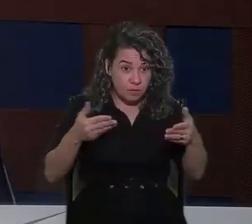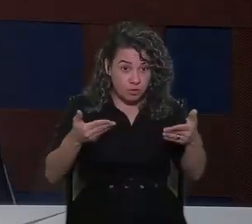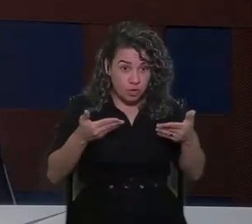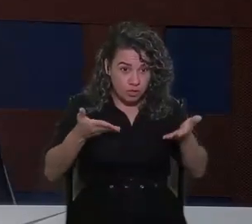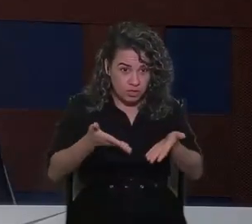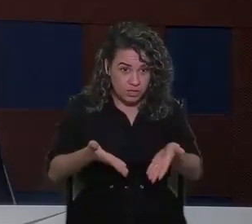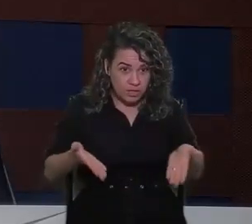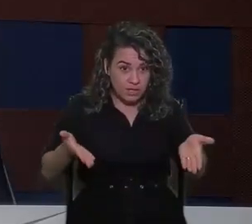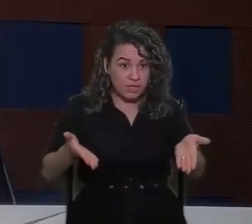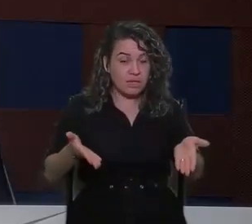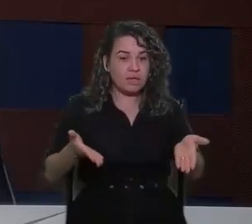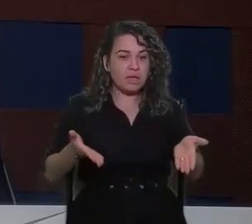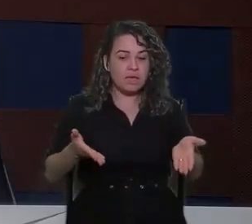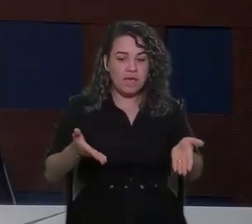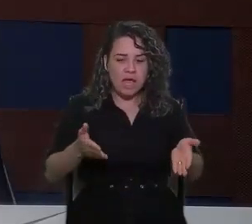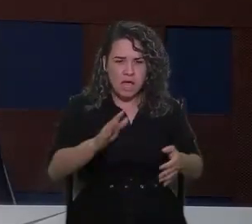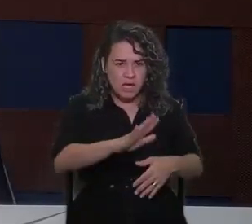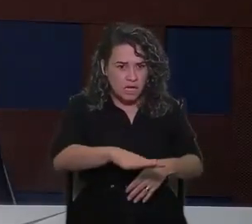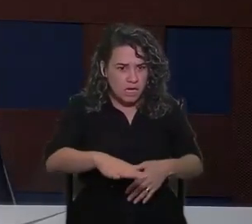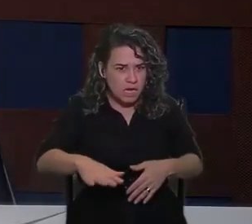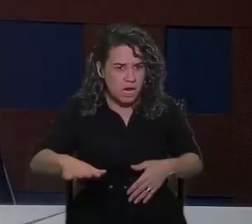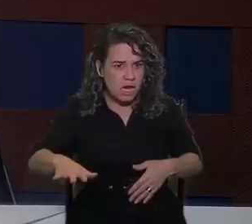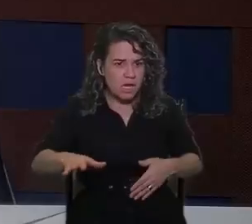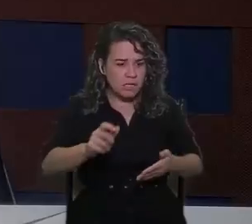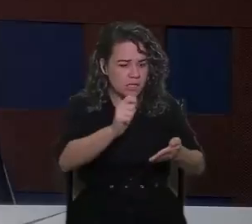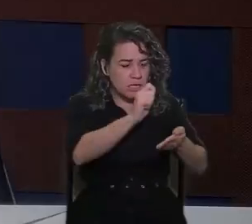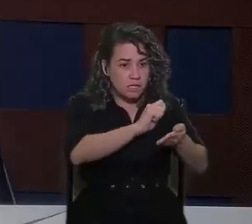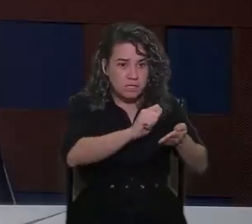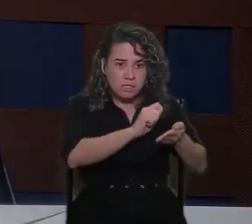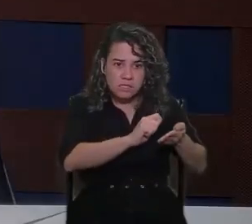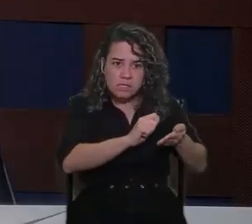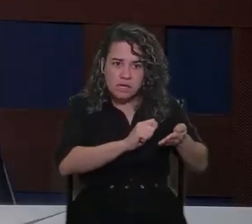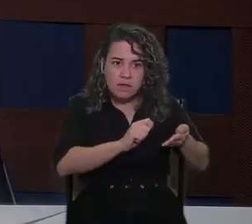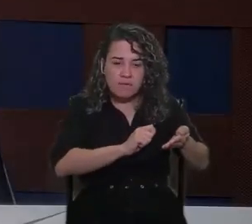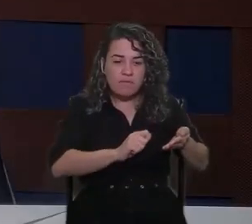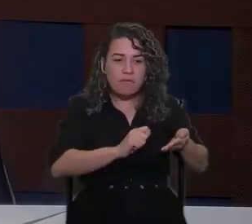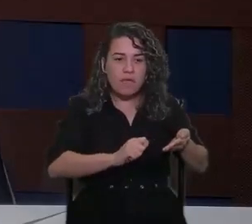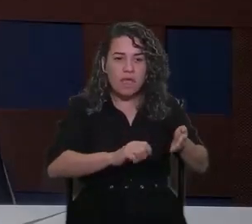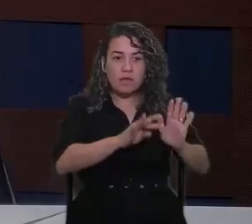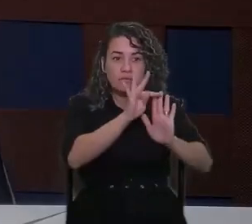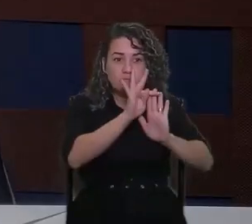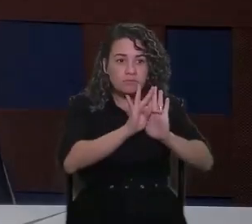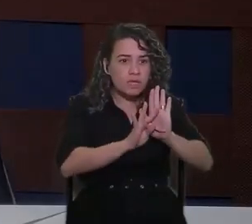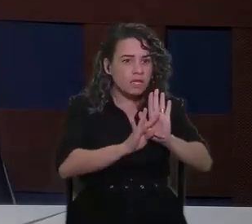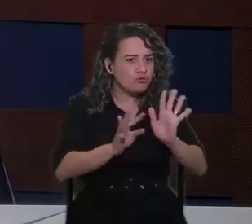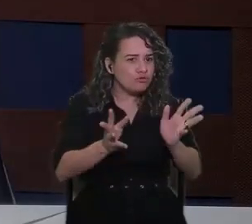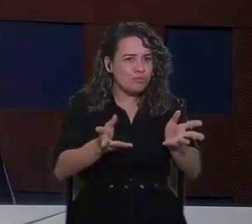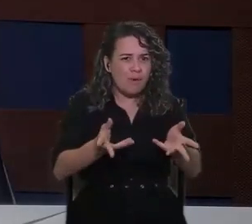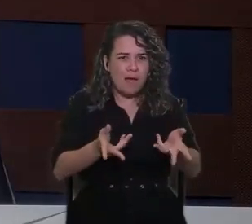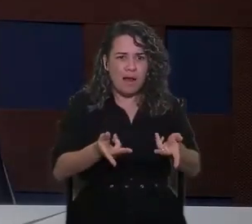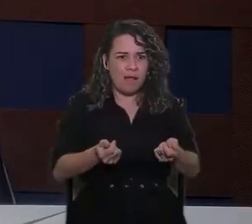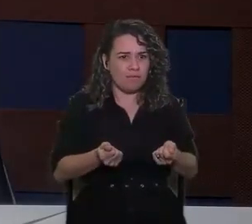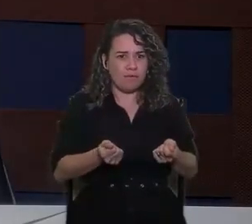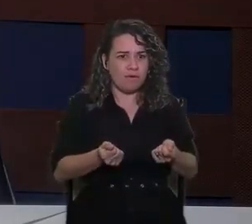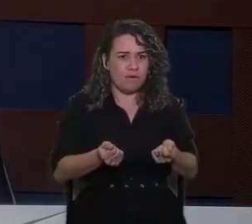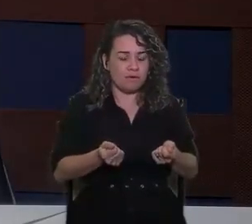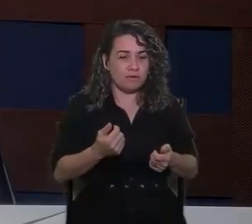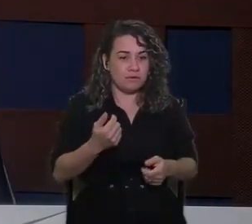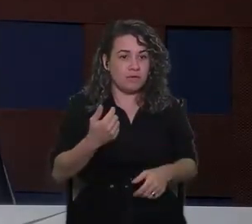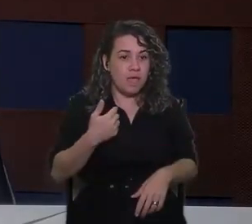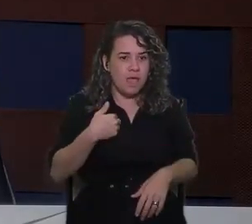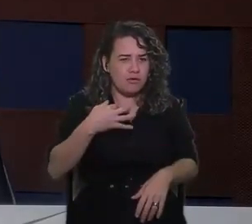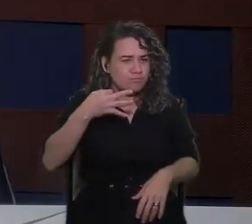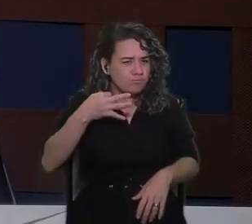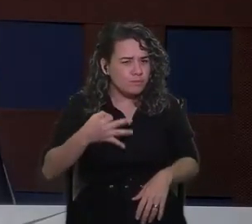não tenho a menor dúvida que os professores dessas crianças são professores que